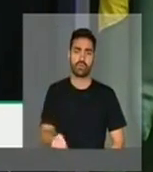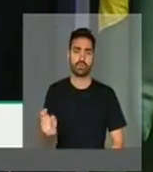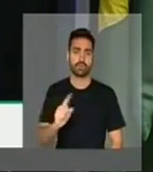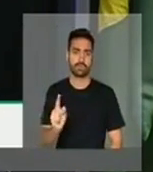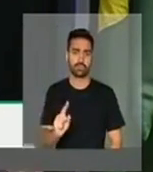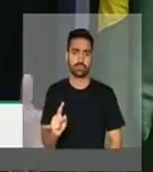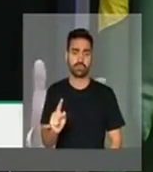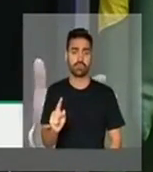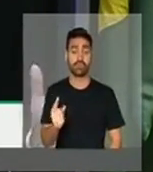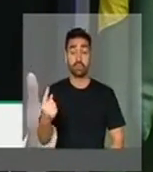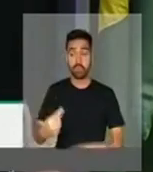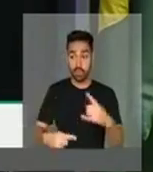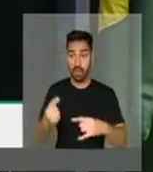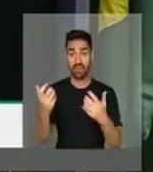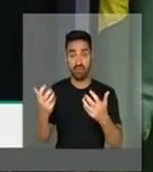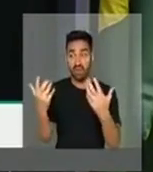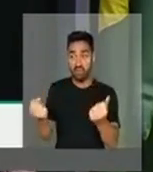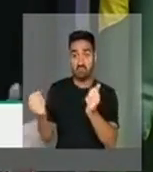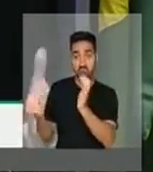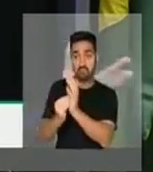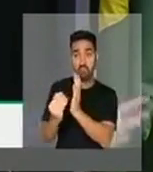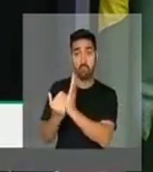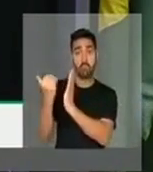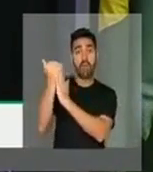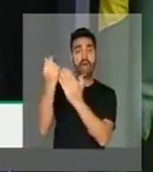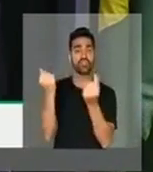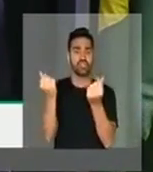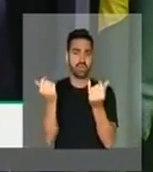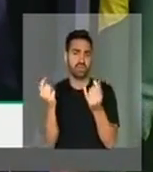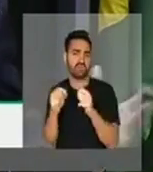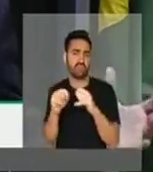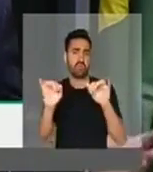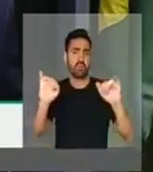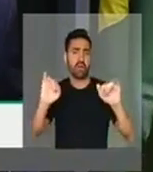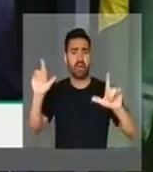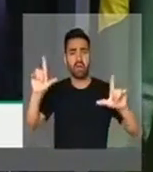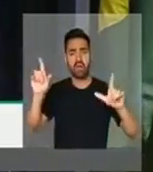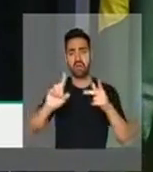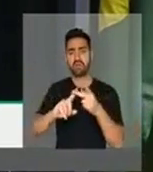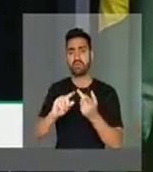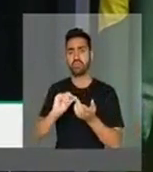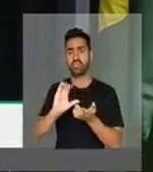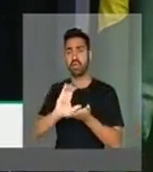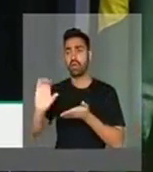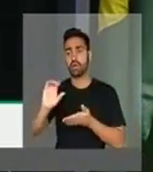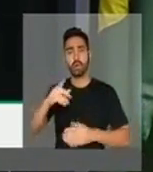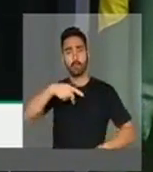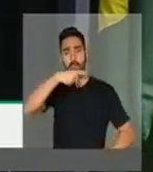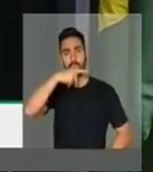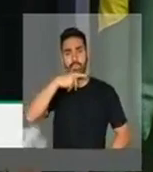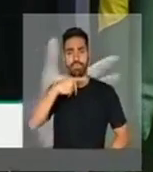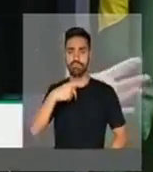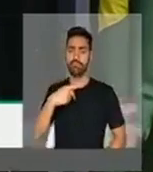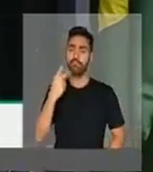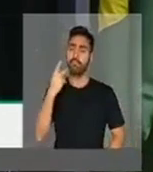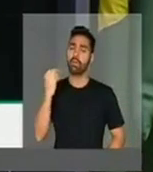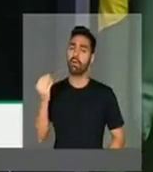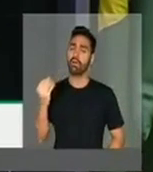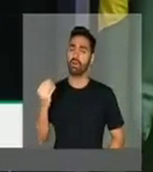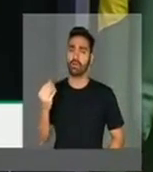esse debate de aumentar o recurso para propaganda política, para fundo partidário, para alimentar sabe lá Deus